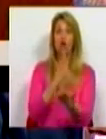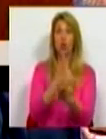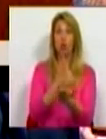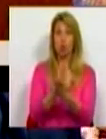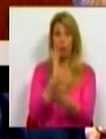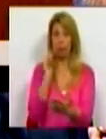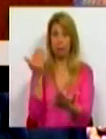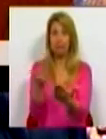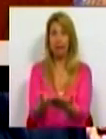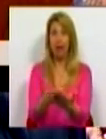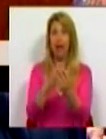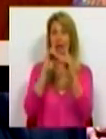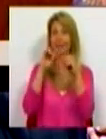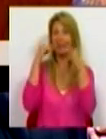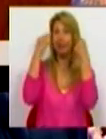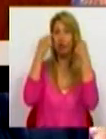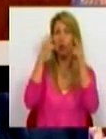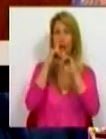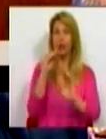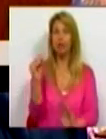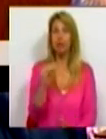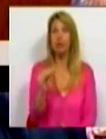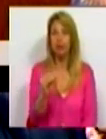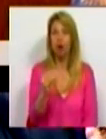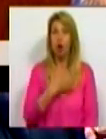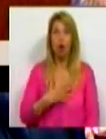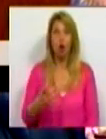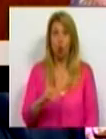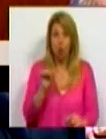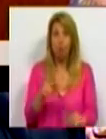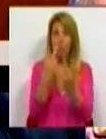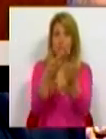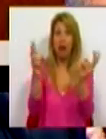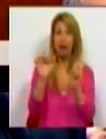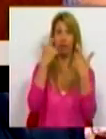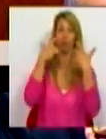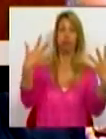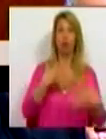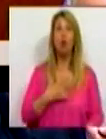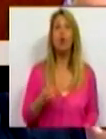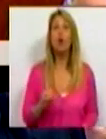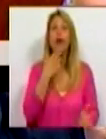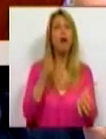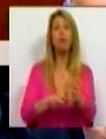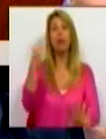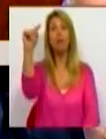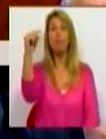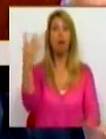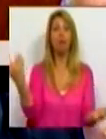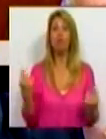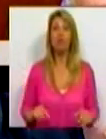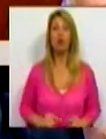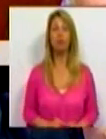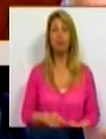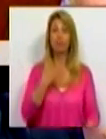suscitar esse sorriso irónico e desagradar violentamente à sua bancada, a verdade é só uma.